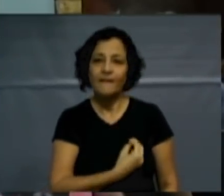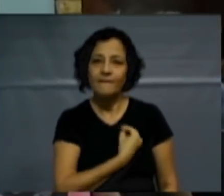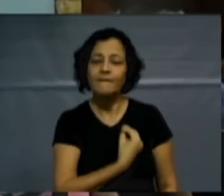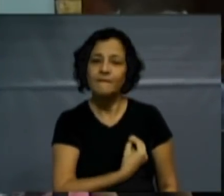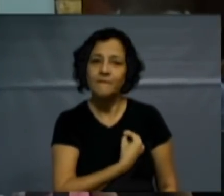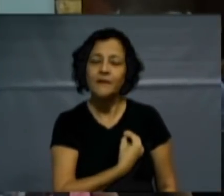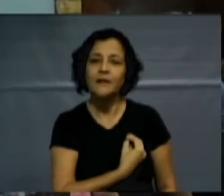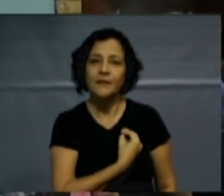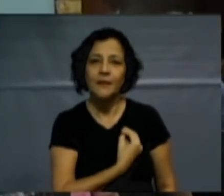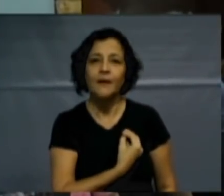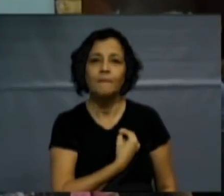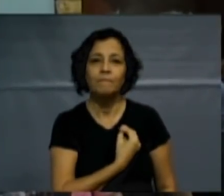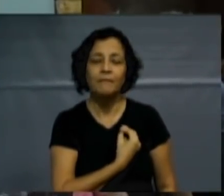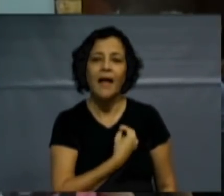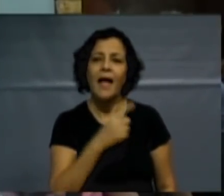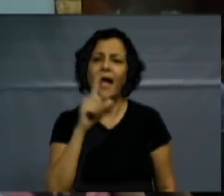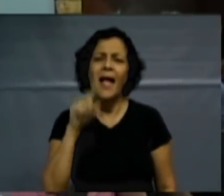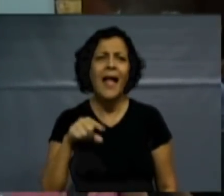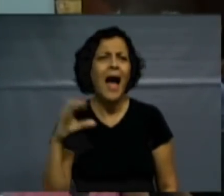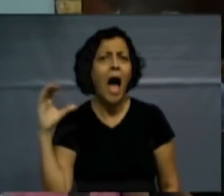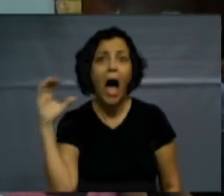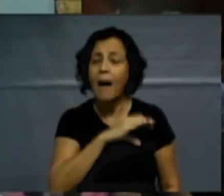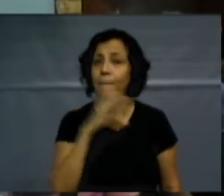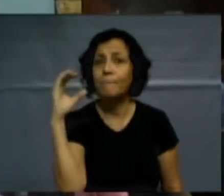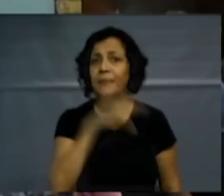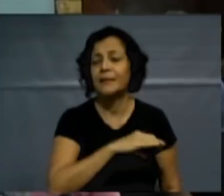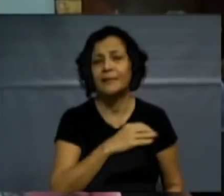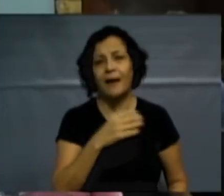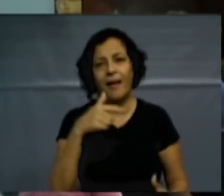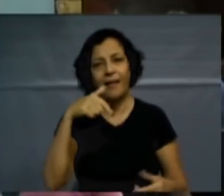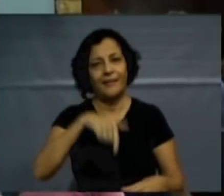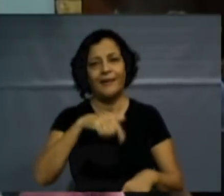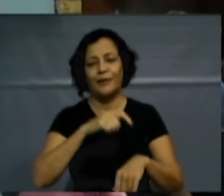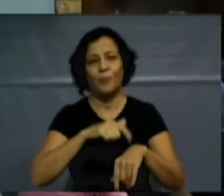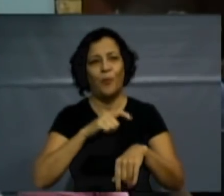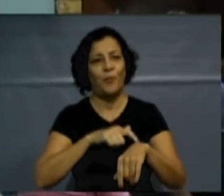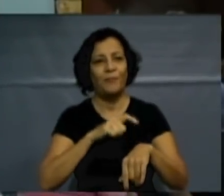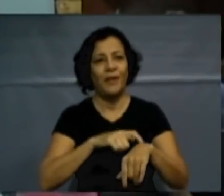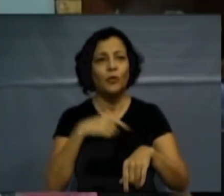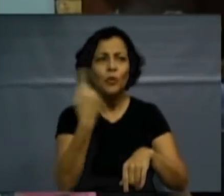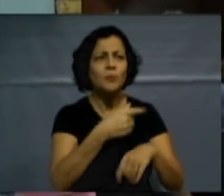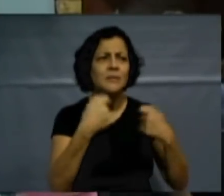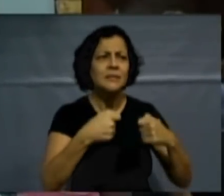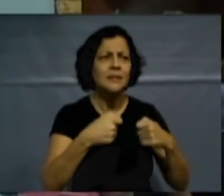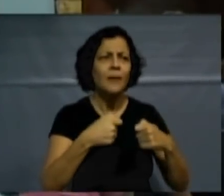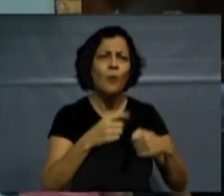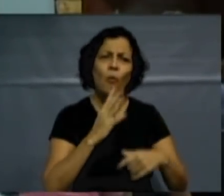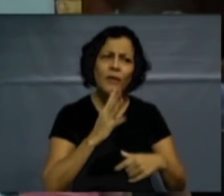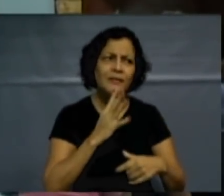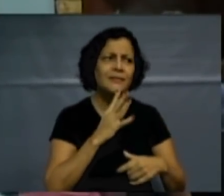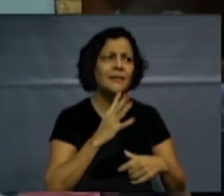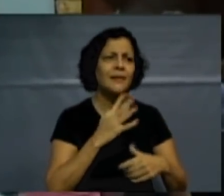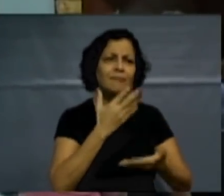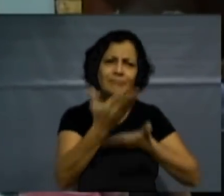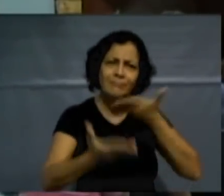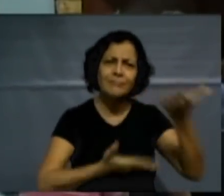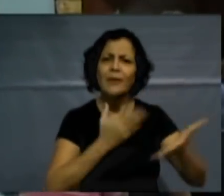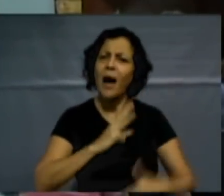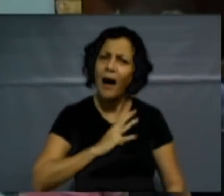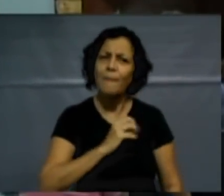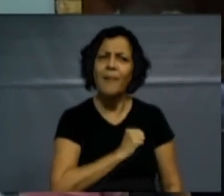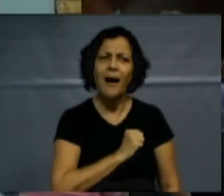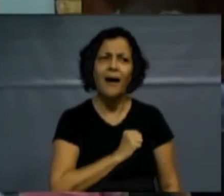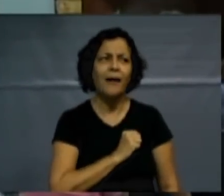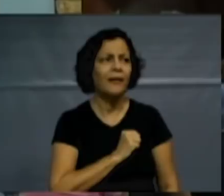vida é muito rápida, muito passageira. Nós temos que nos conhecer, nos amar. Não é,